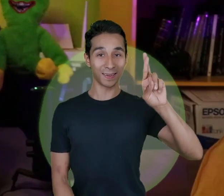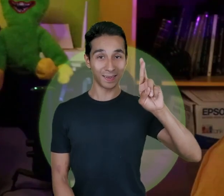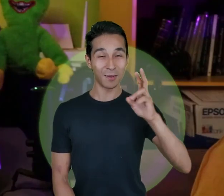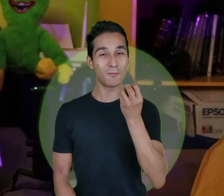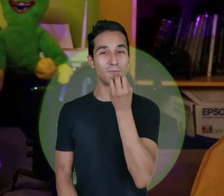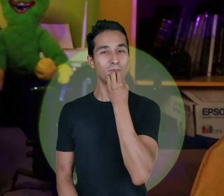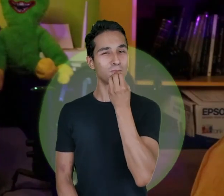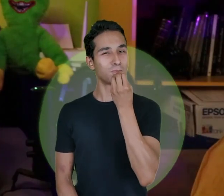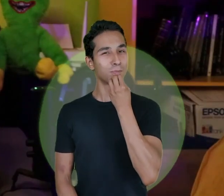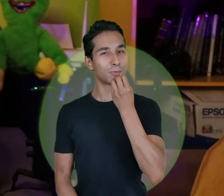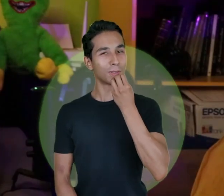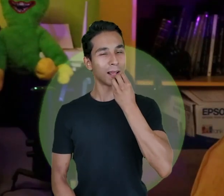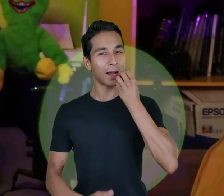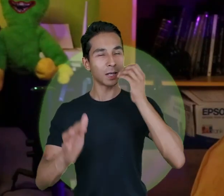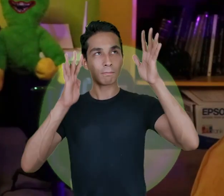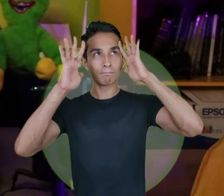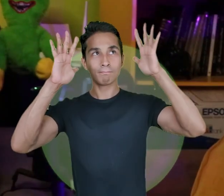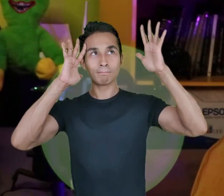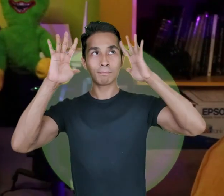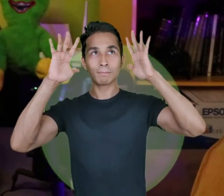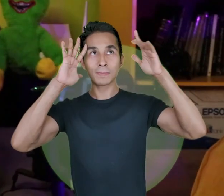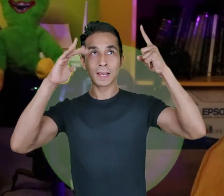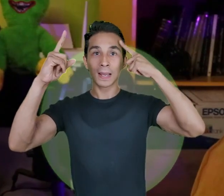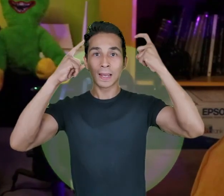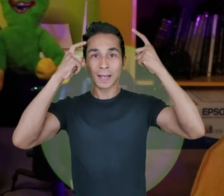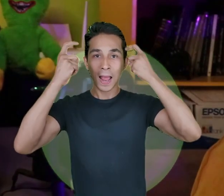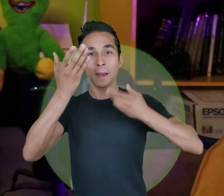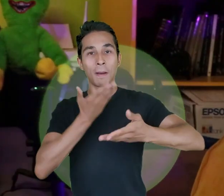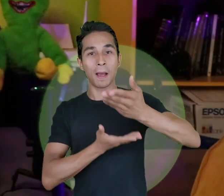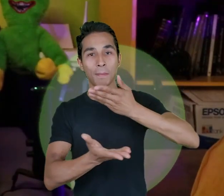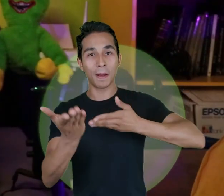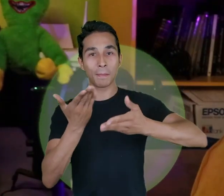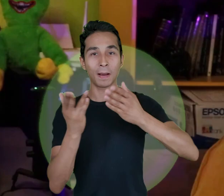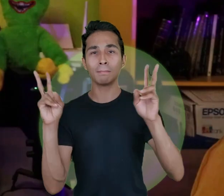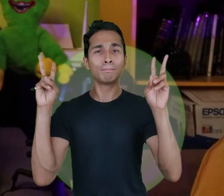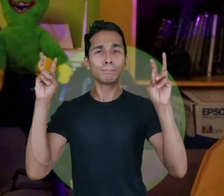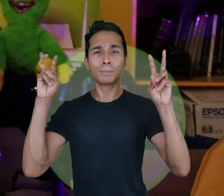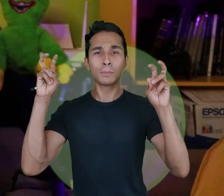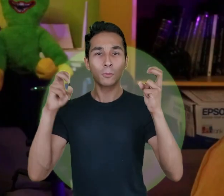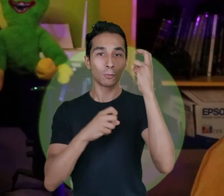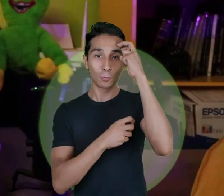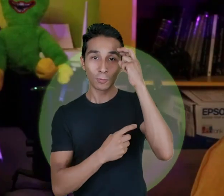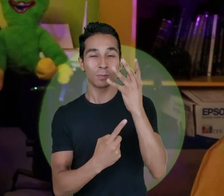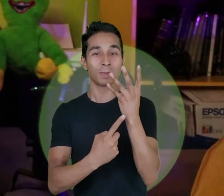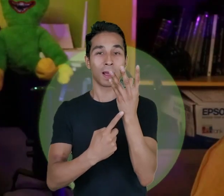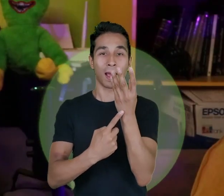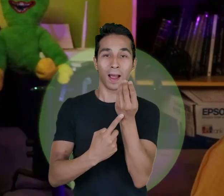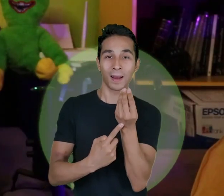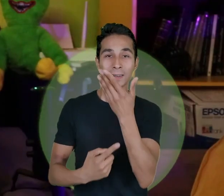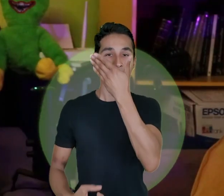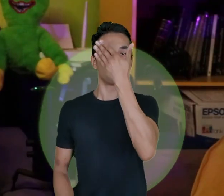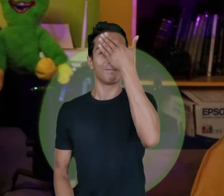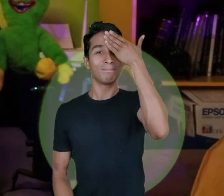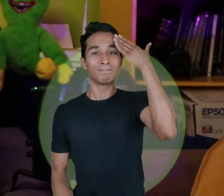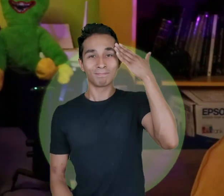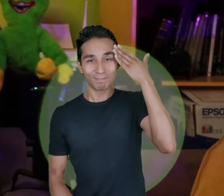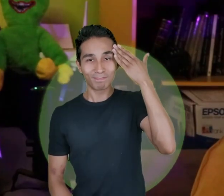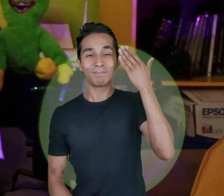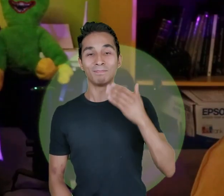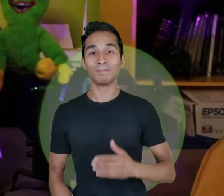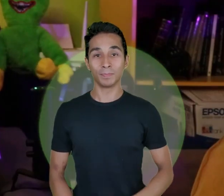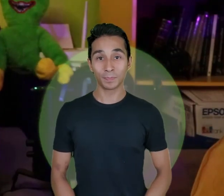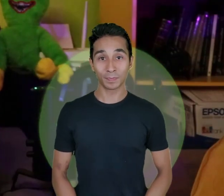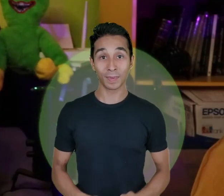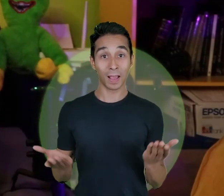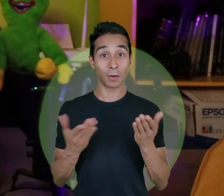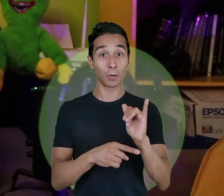a gente trocar ideias sobre vários assuntos, cultura, arte, entretenimento, enfim, várias coisas aí. A gente está com uma nova